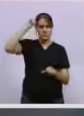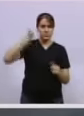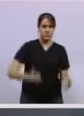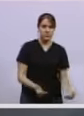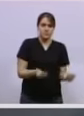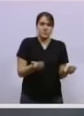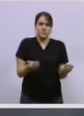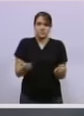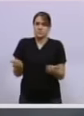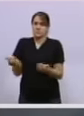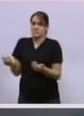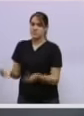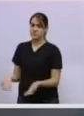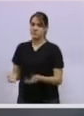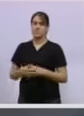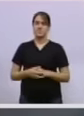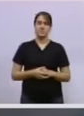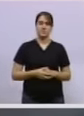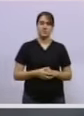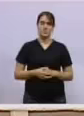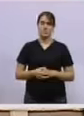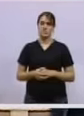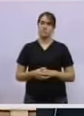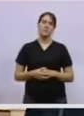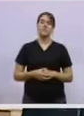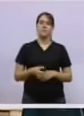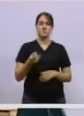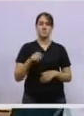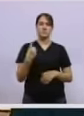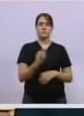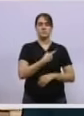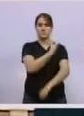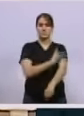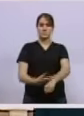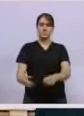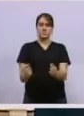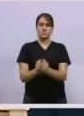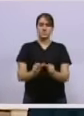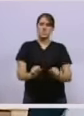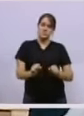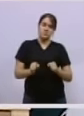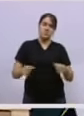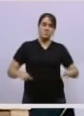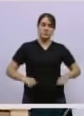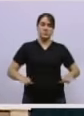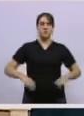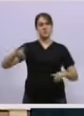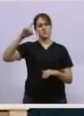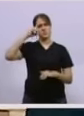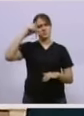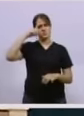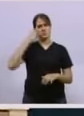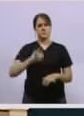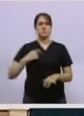É uma historinha só para ensinar que se a gente se acostuma com o sacrifício nosso de cada dia, se a